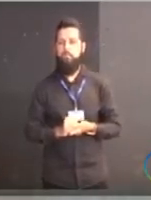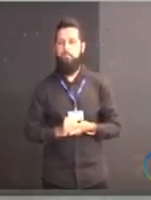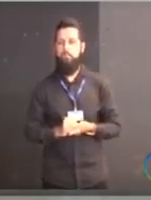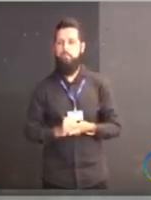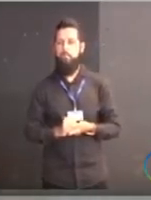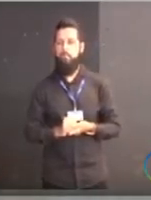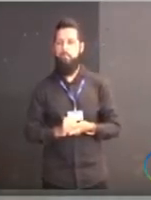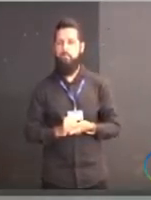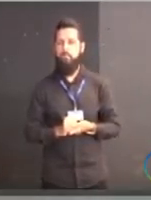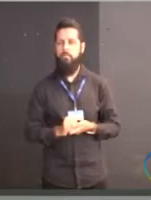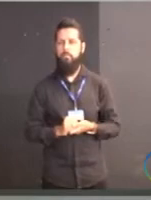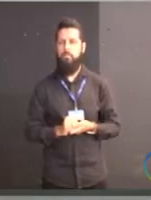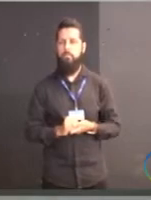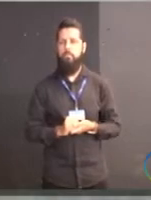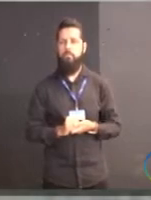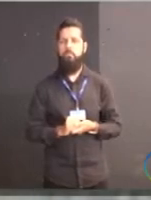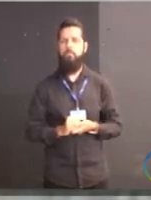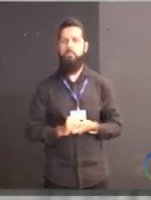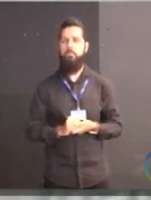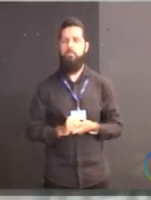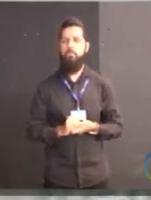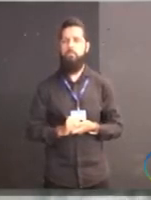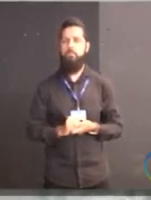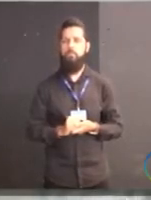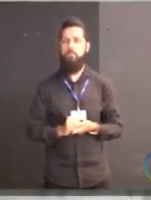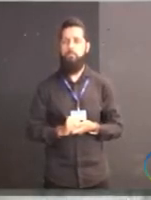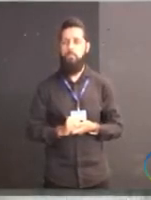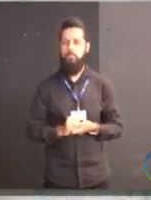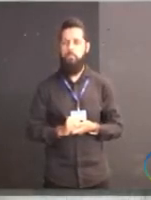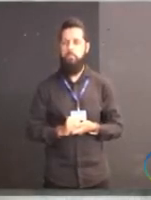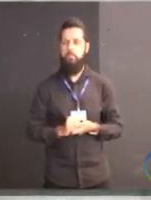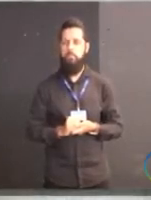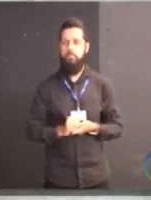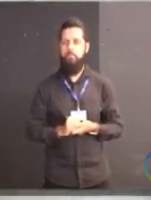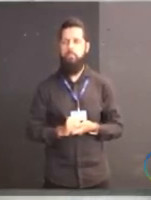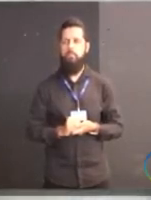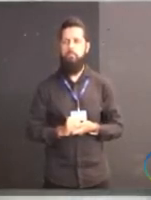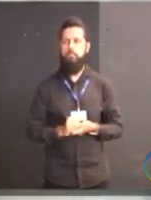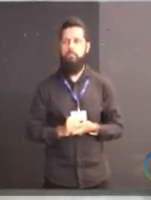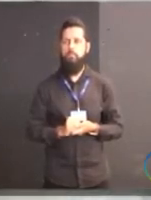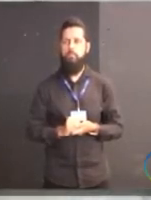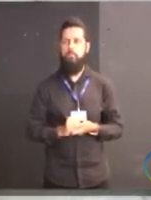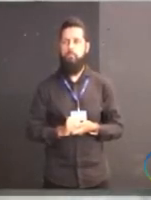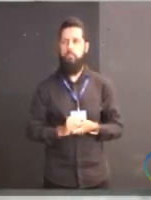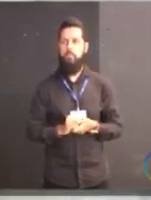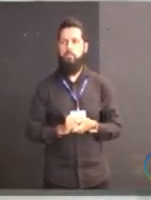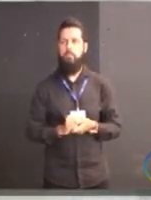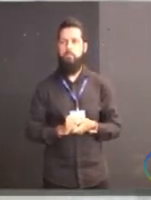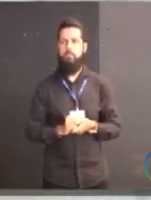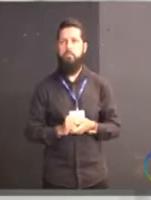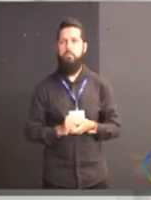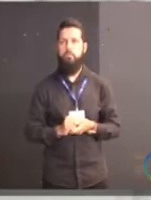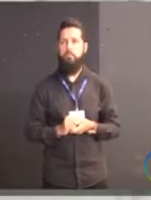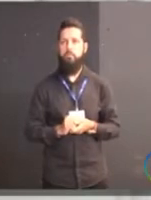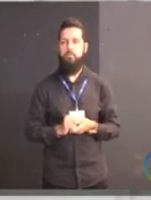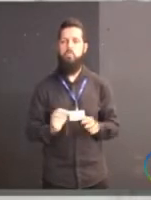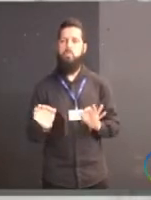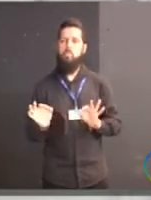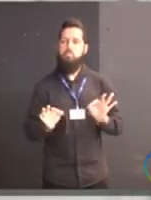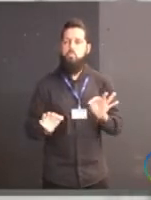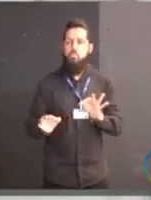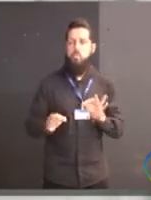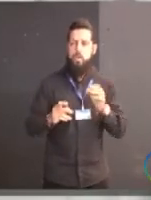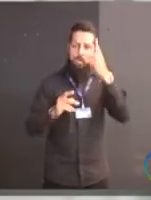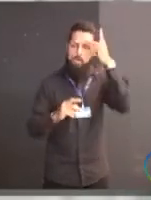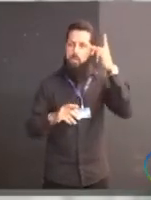e não querem criar o problema de expectativa de morte em torno daquela pessoa. Enquanto no Brasil, nós não temos isso. Quando a pessoa se lembra de uma